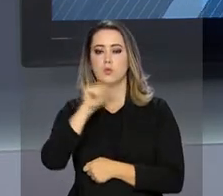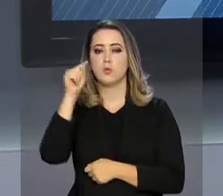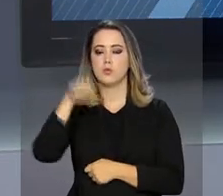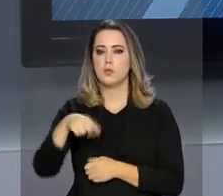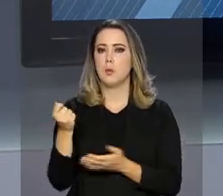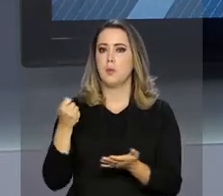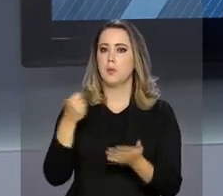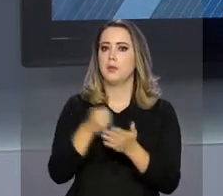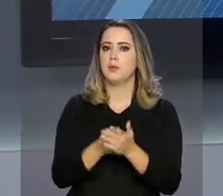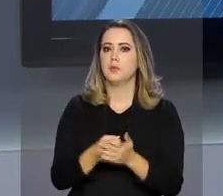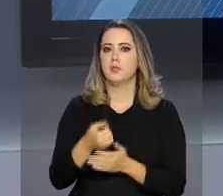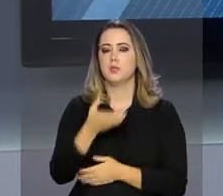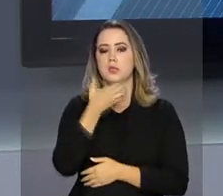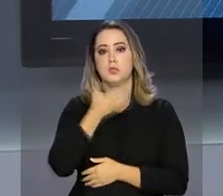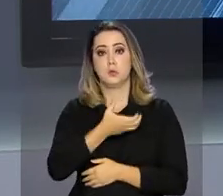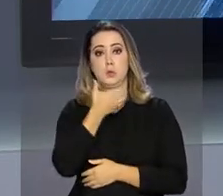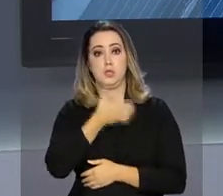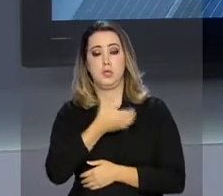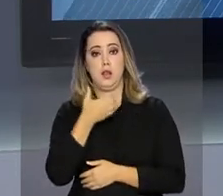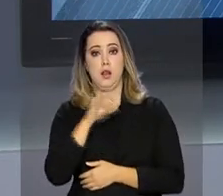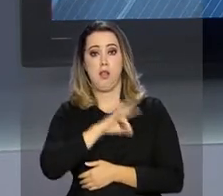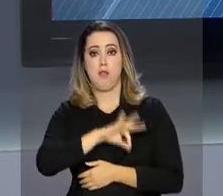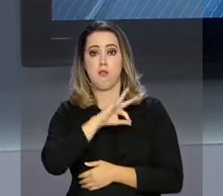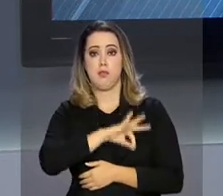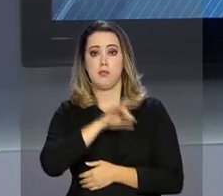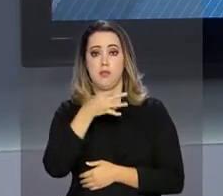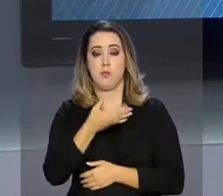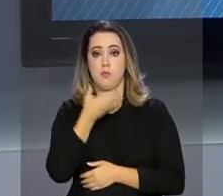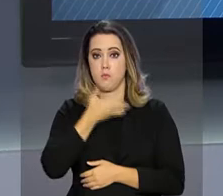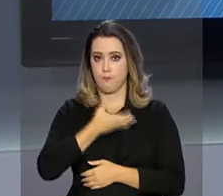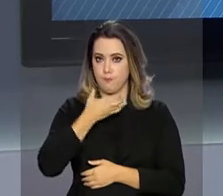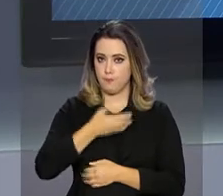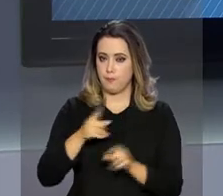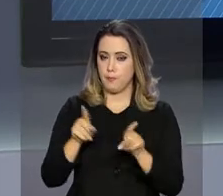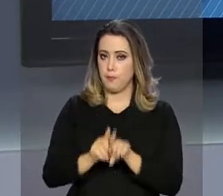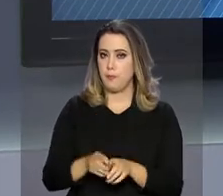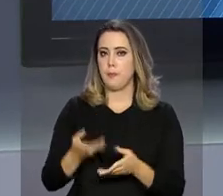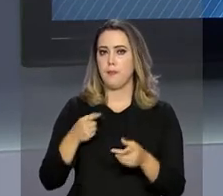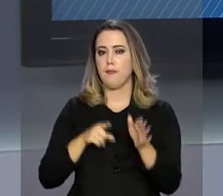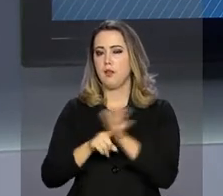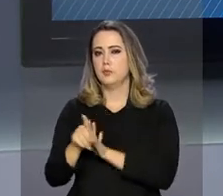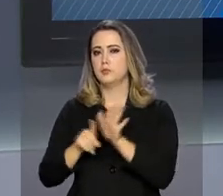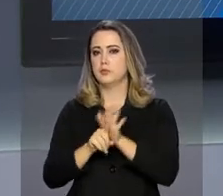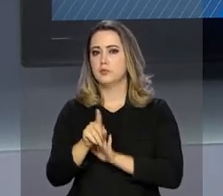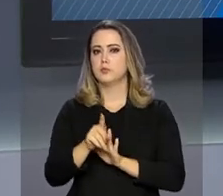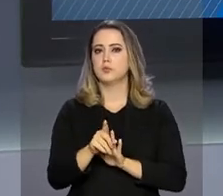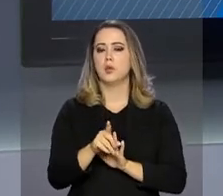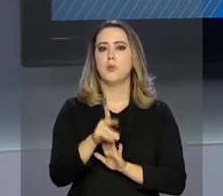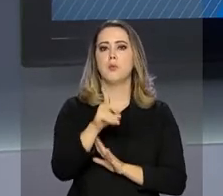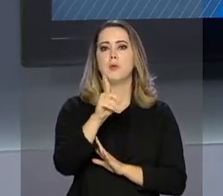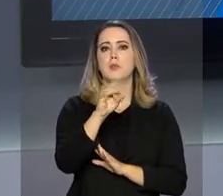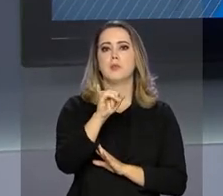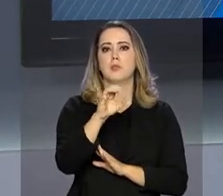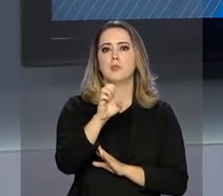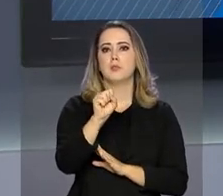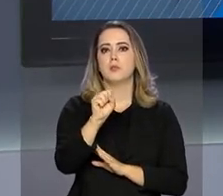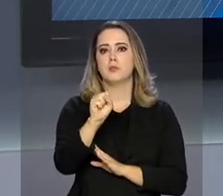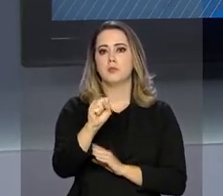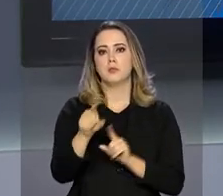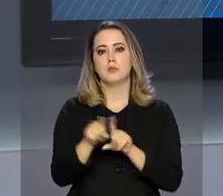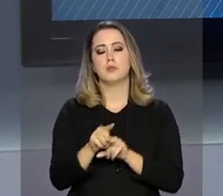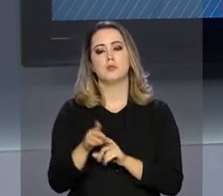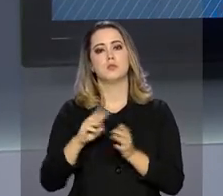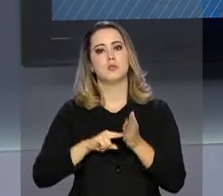receber com o pagamento do 13º salário deste ano o levantamento feito pelo dieese mostra que o valor é equivalente a